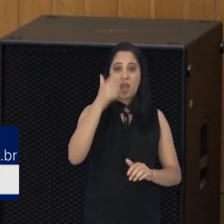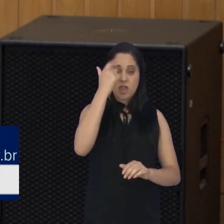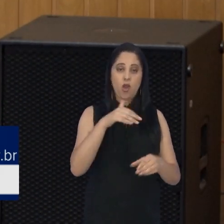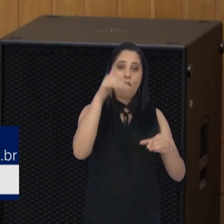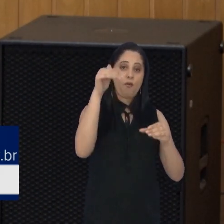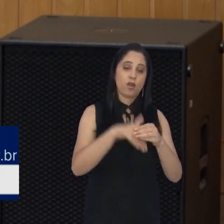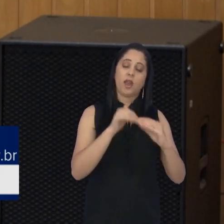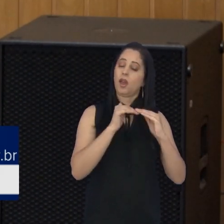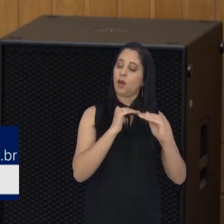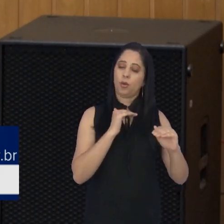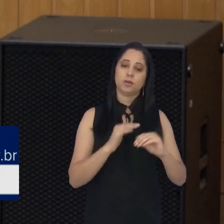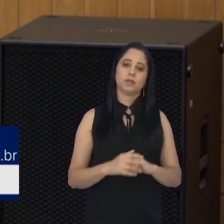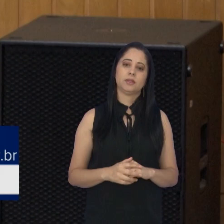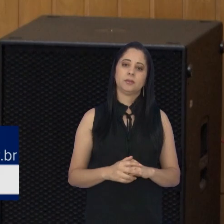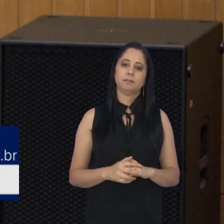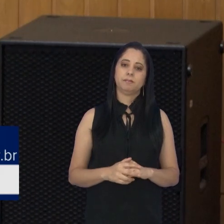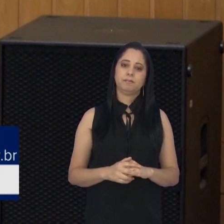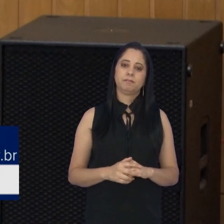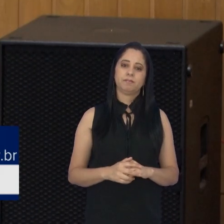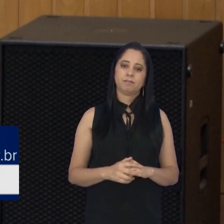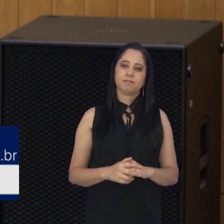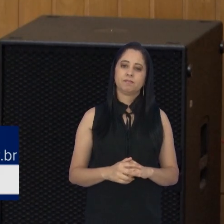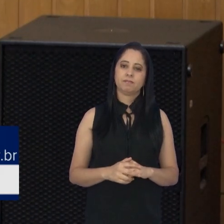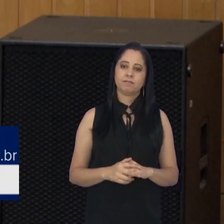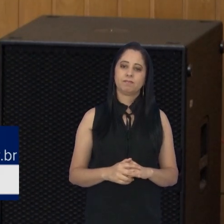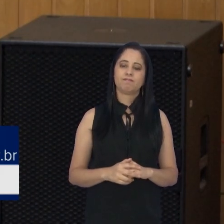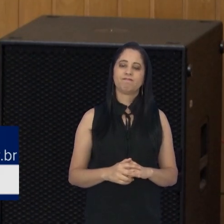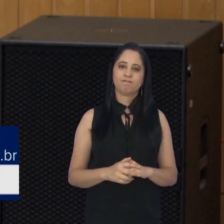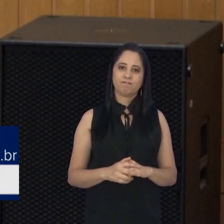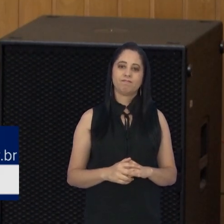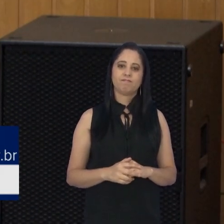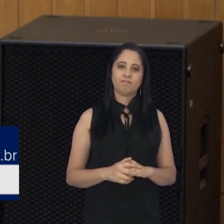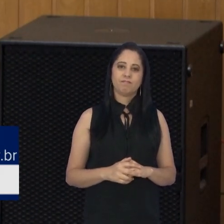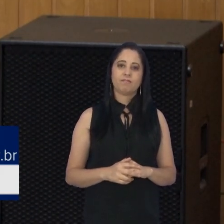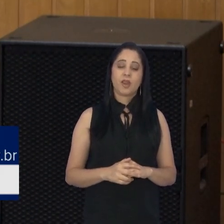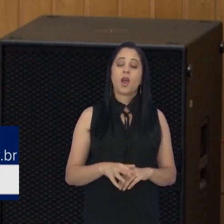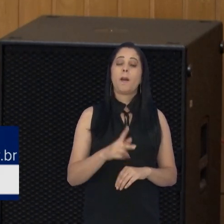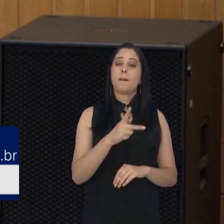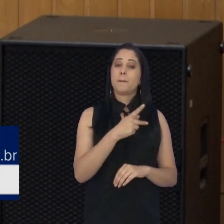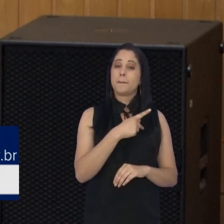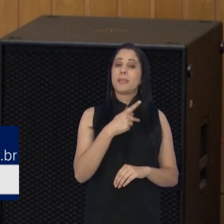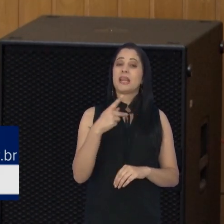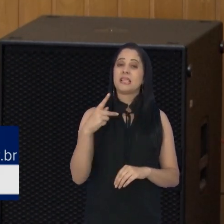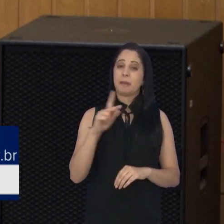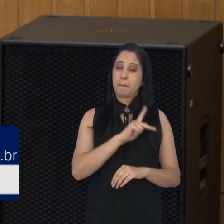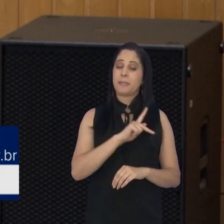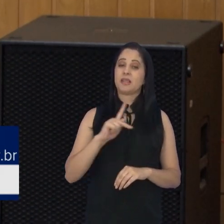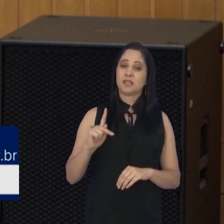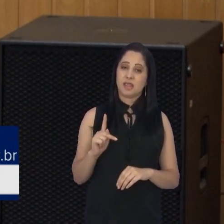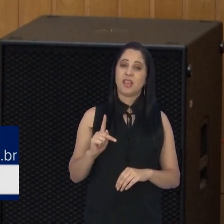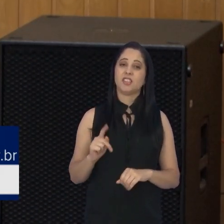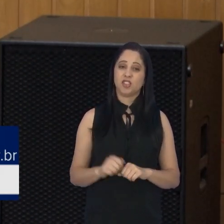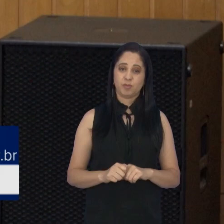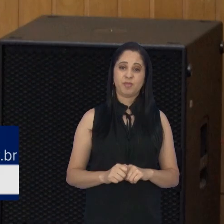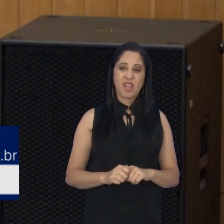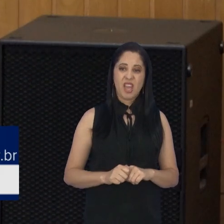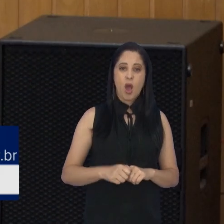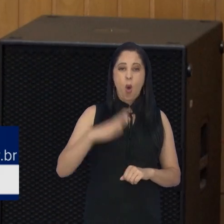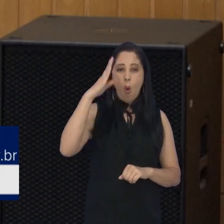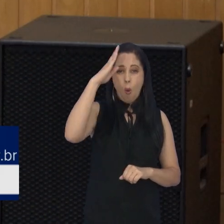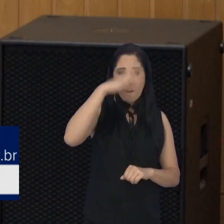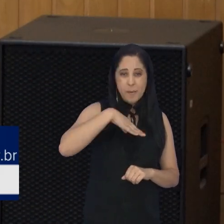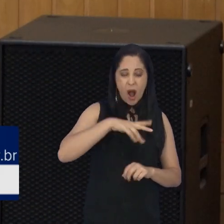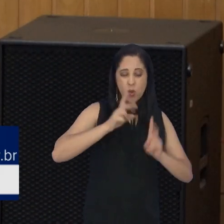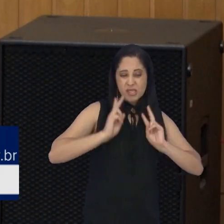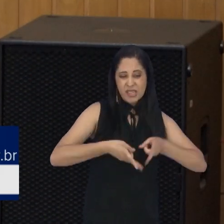contra. Presidente, não há mal nessa vida que persista. Existem muitos sorrisos aqui quando se ganha a